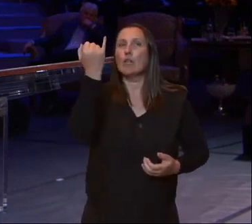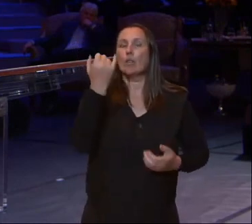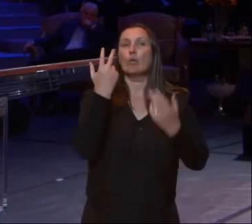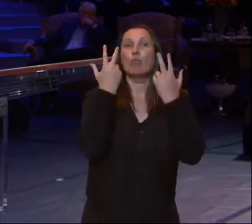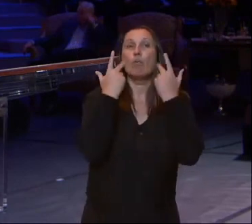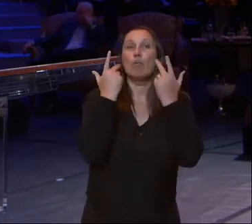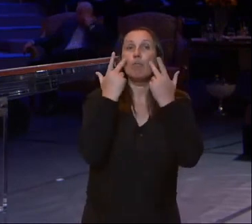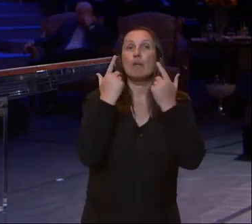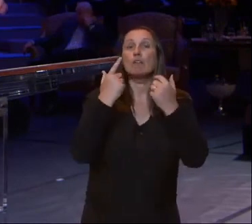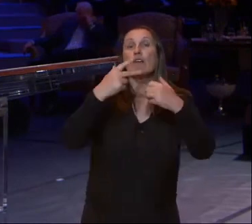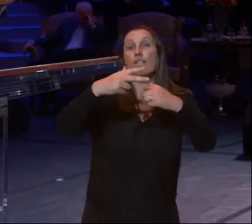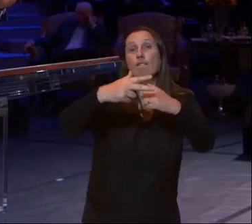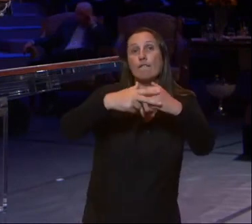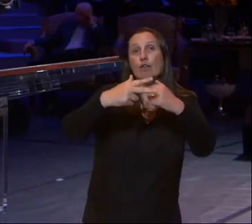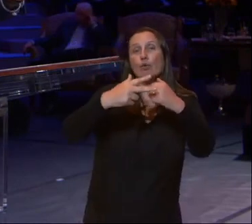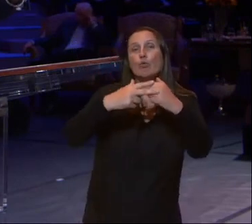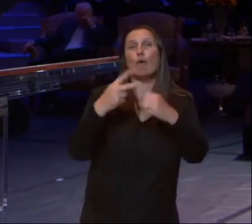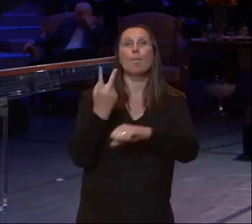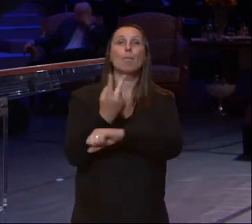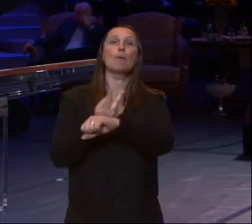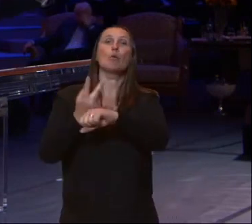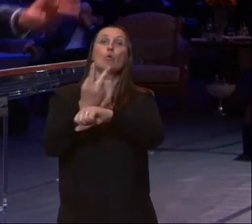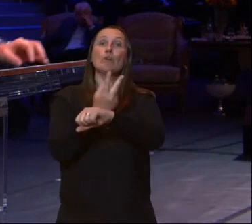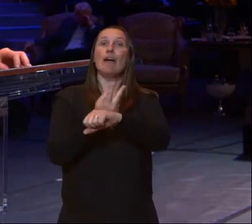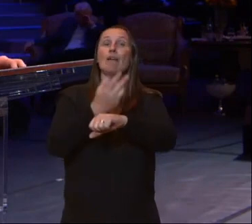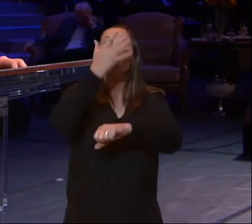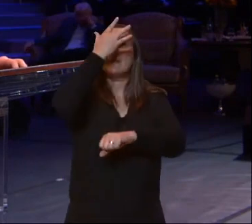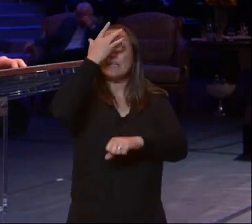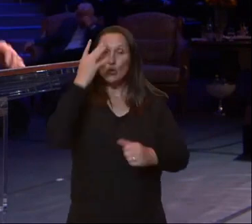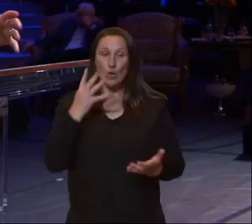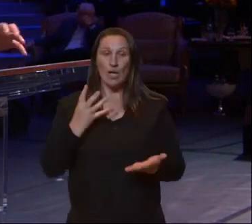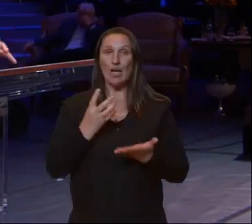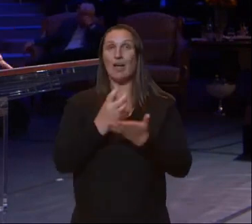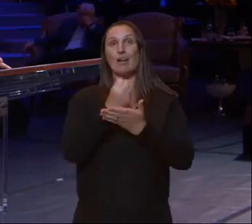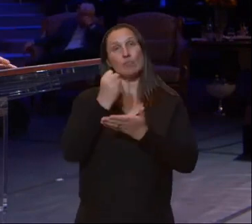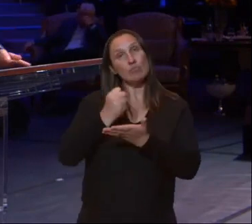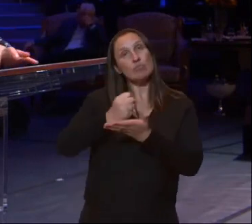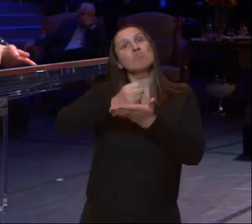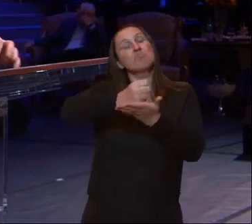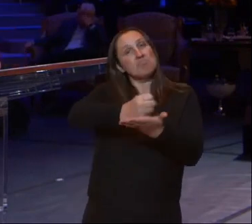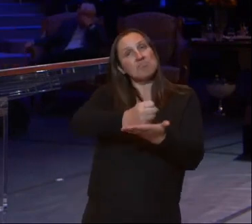tempos antigos, procurava o seu resgatador. É